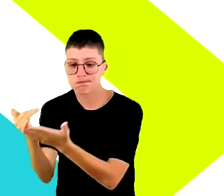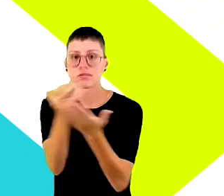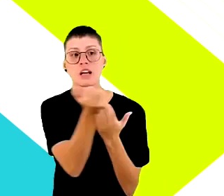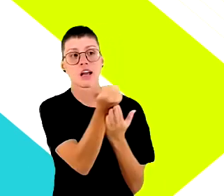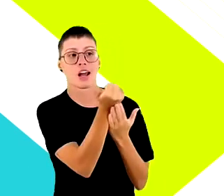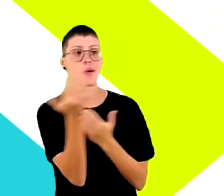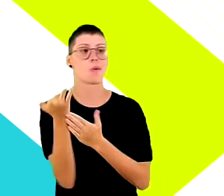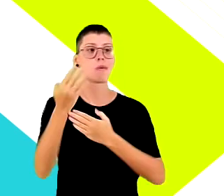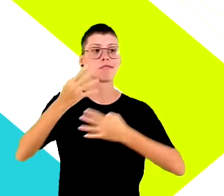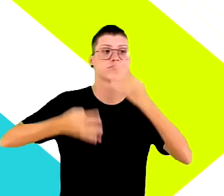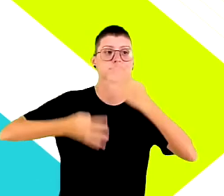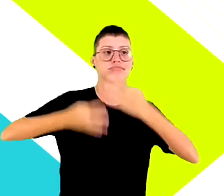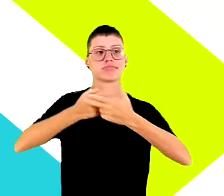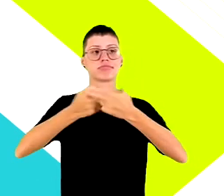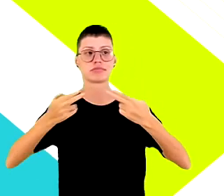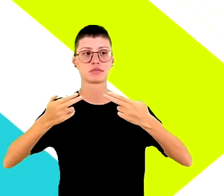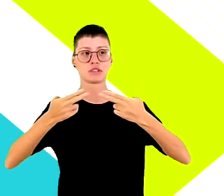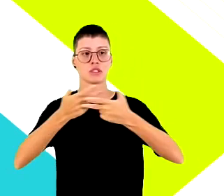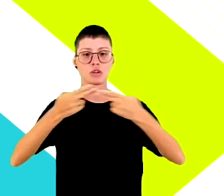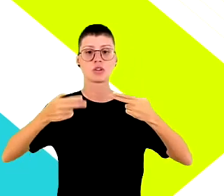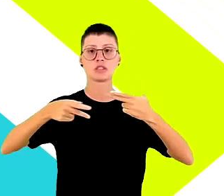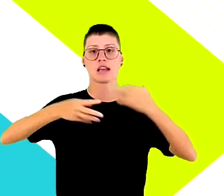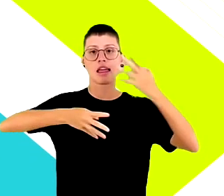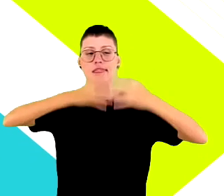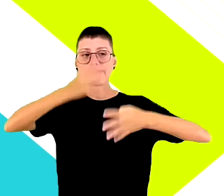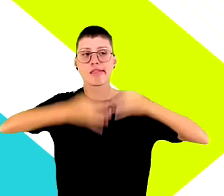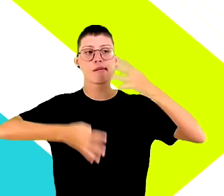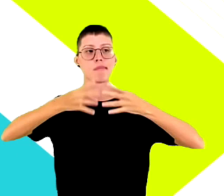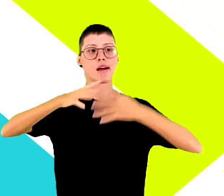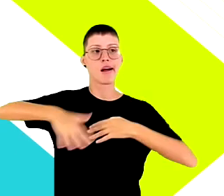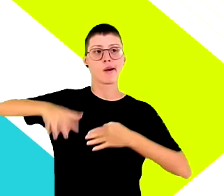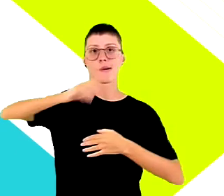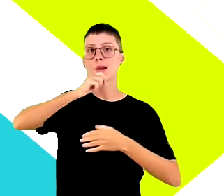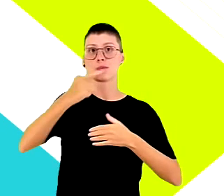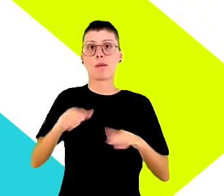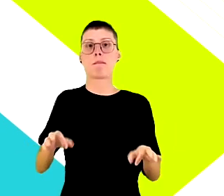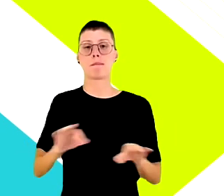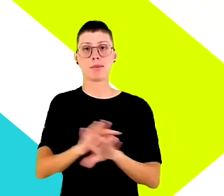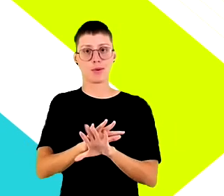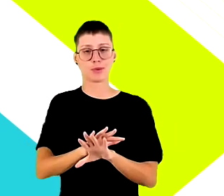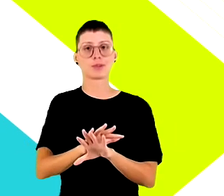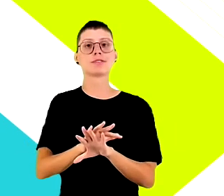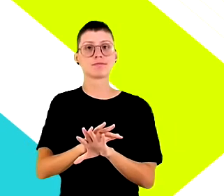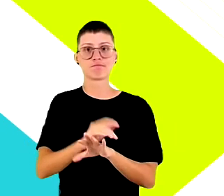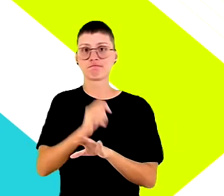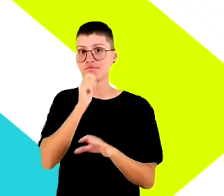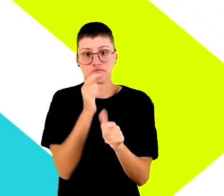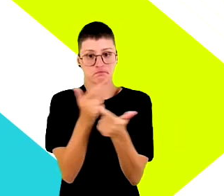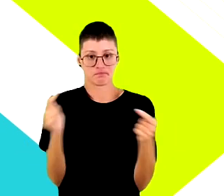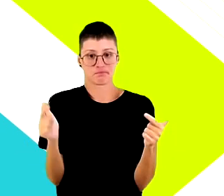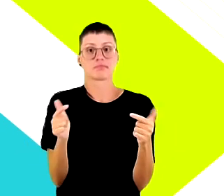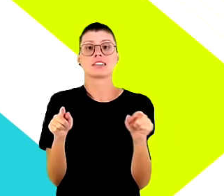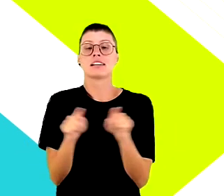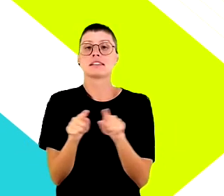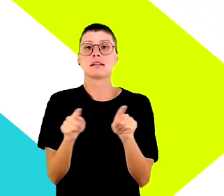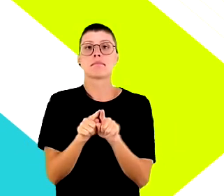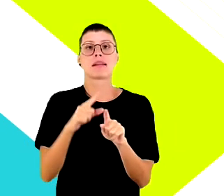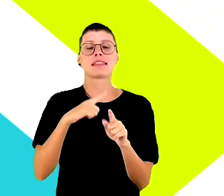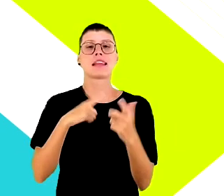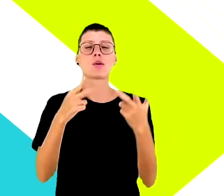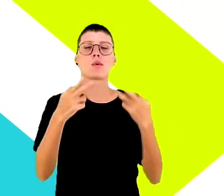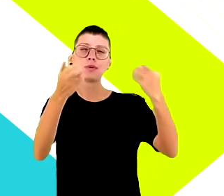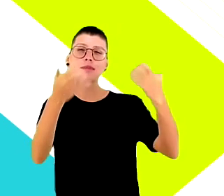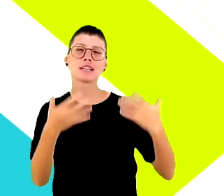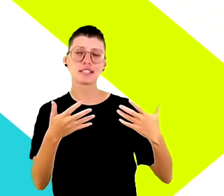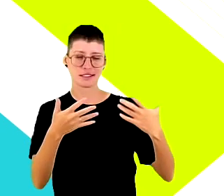alguma consequência de uma intempérie climática que não estava prevista. E aqui a gente tem até uma fala de uma